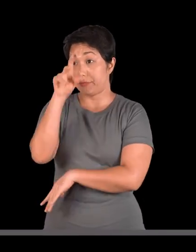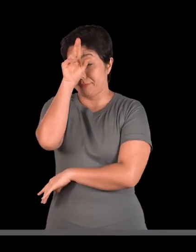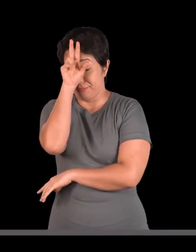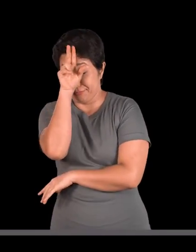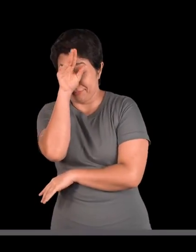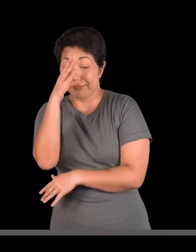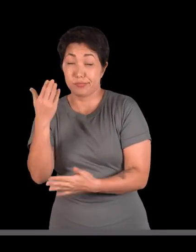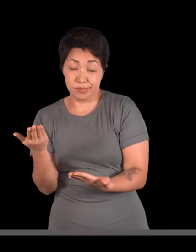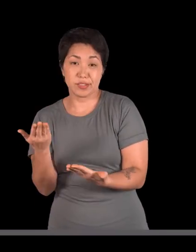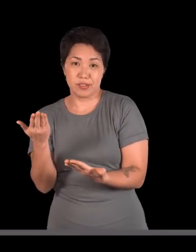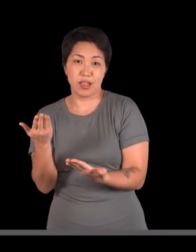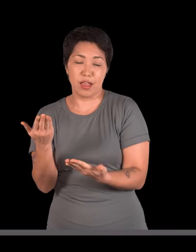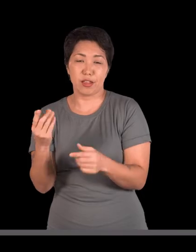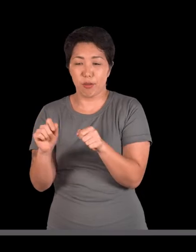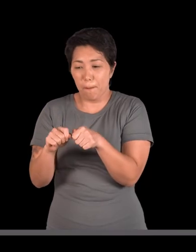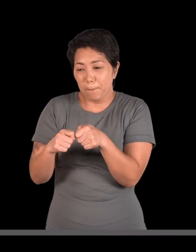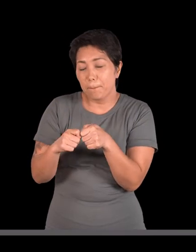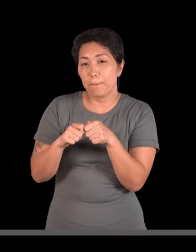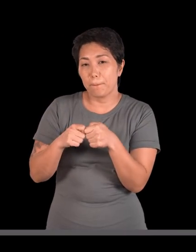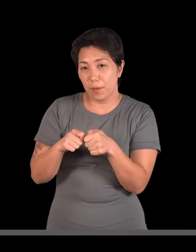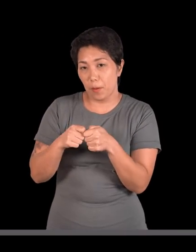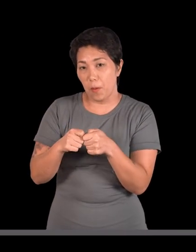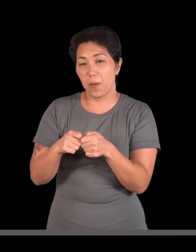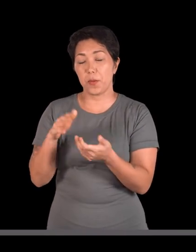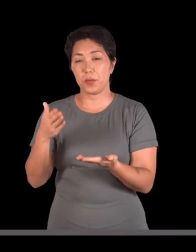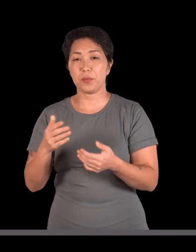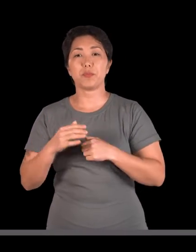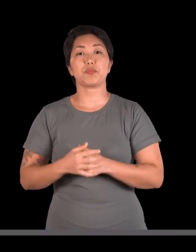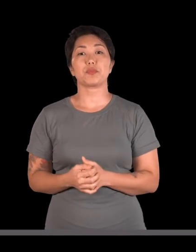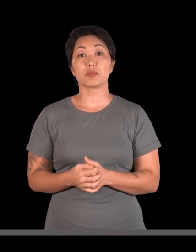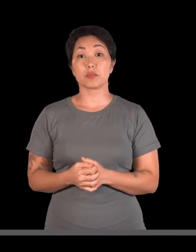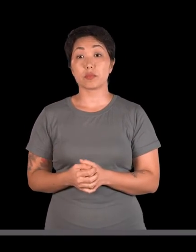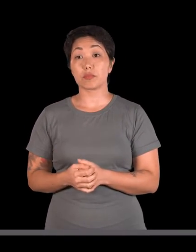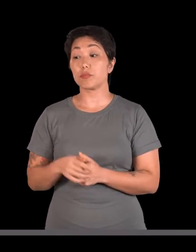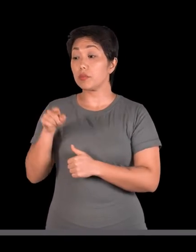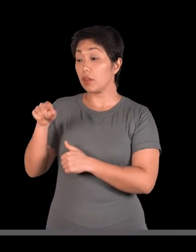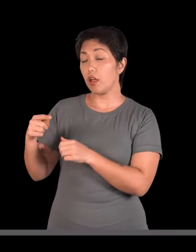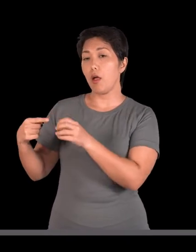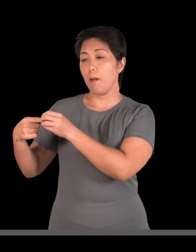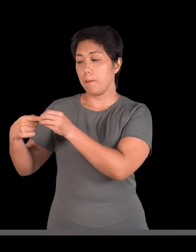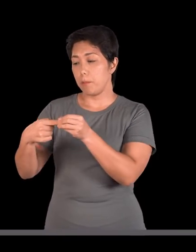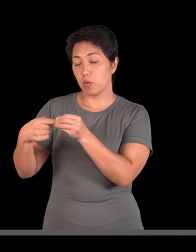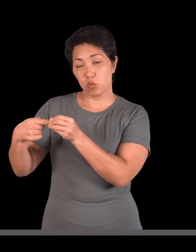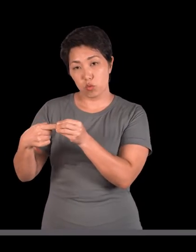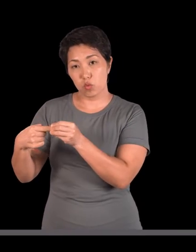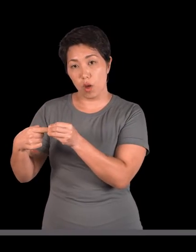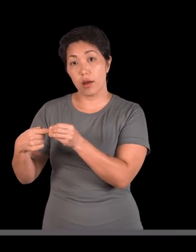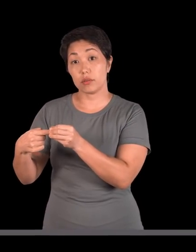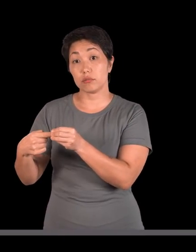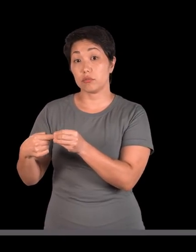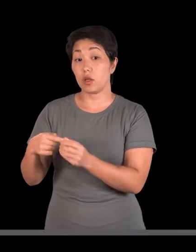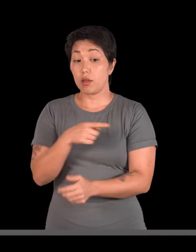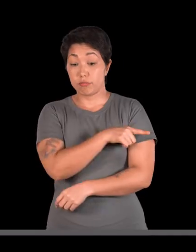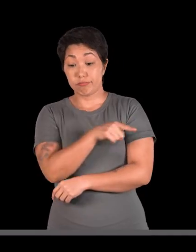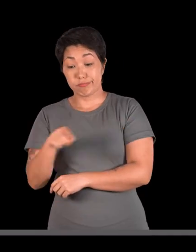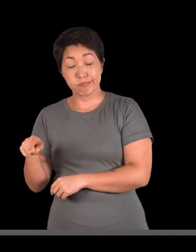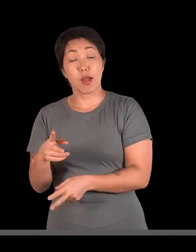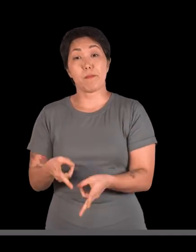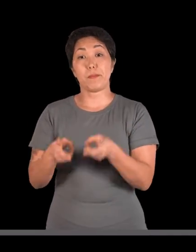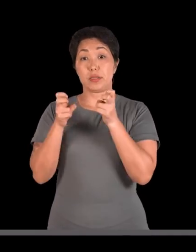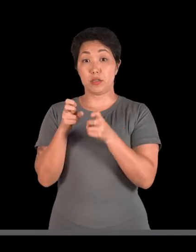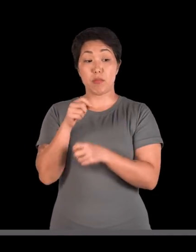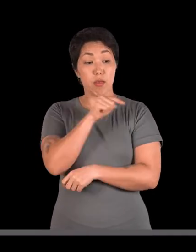causadas aí, como uma causada por inseto, né? Como o chato lá, o piolho, e uma causada por protozoário, para você ter uma noção que